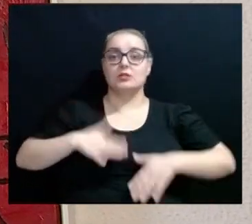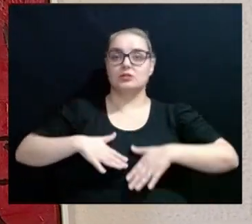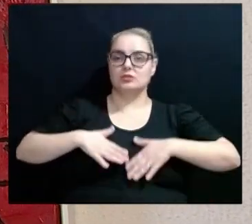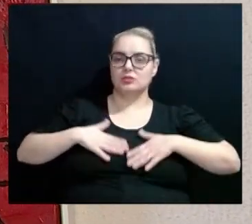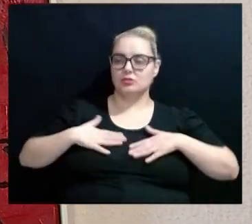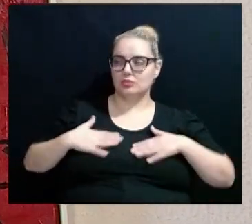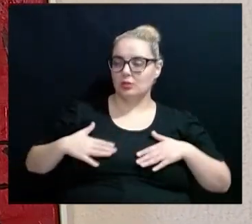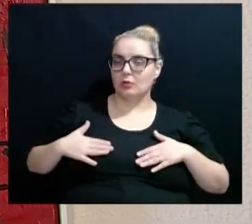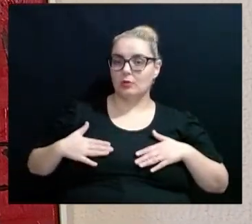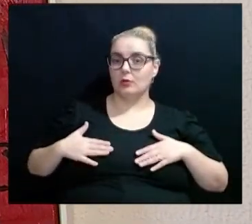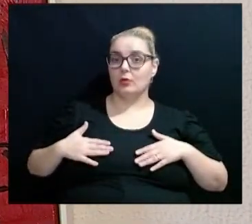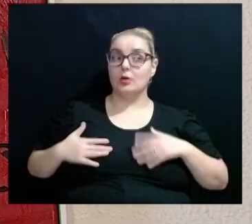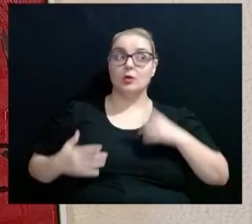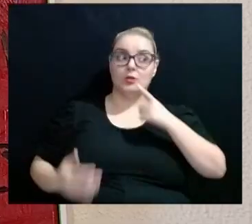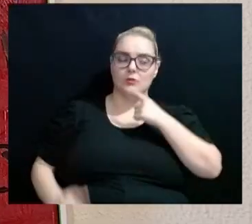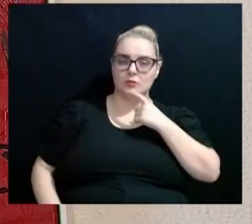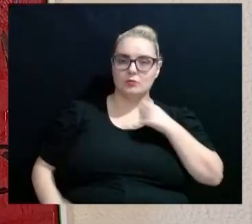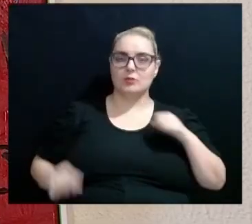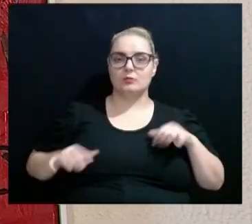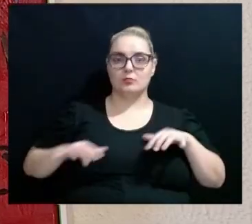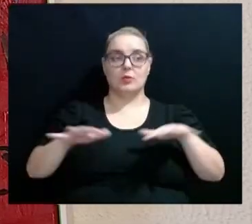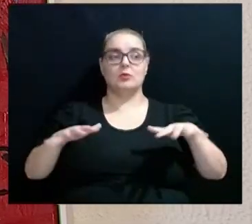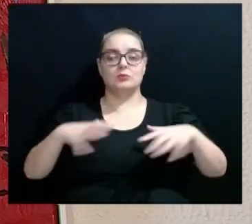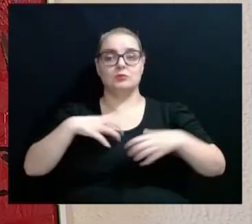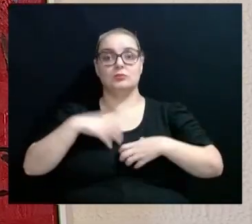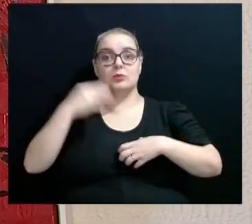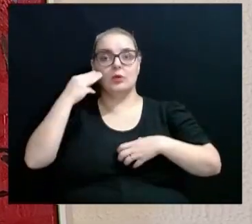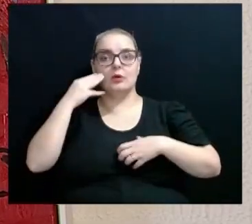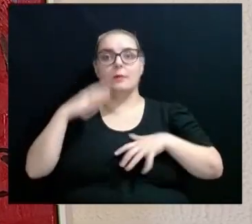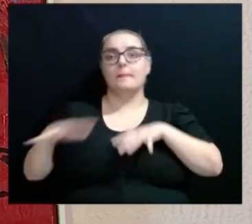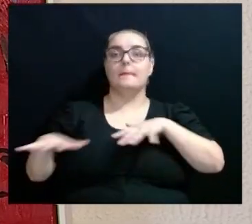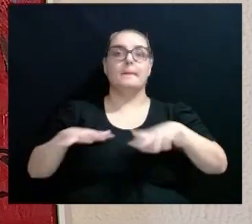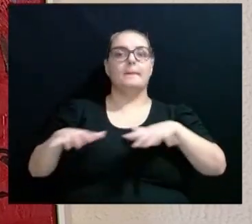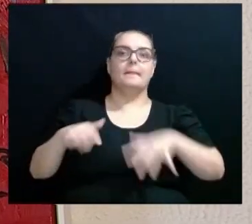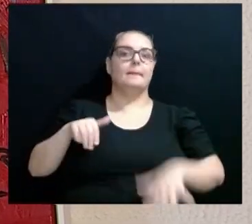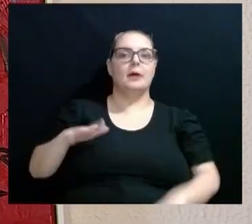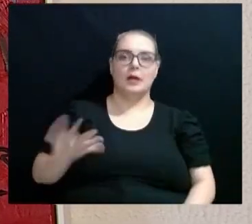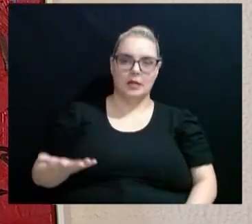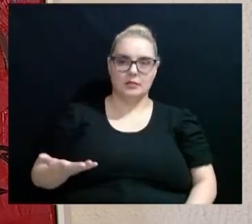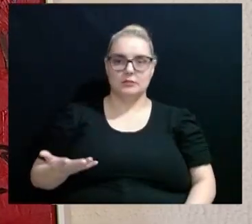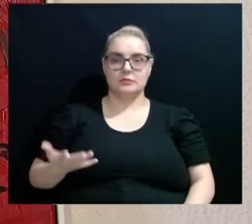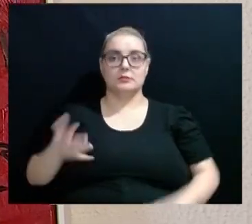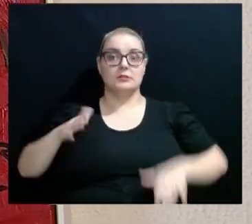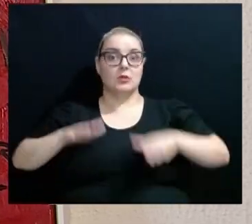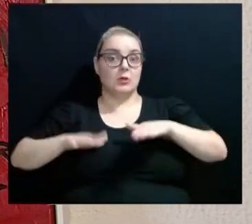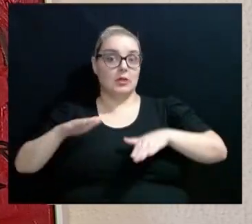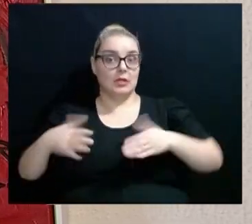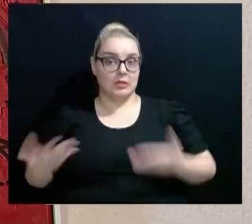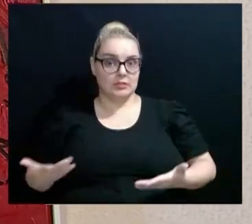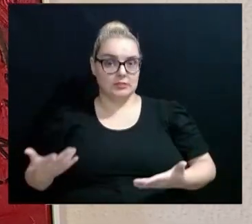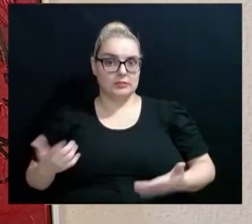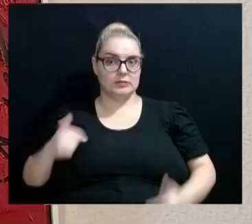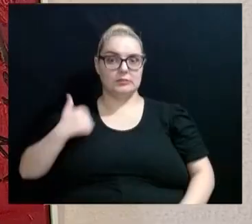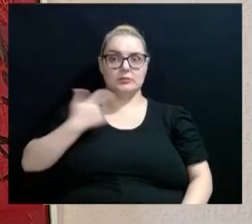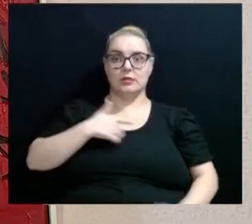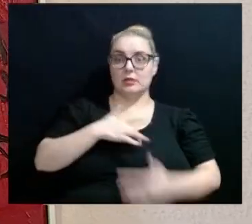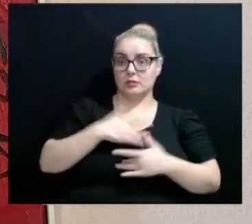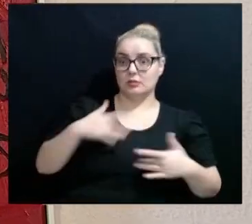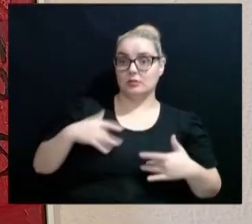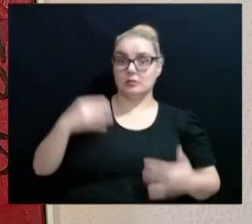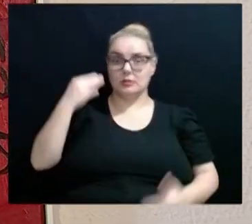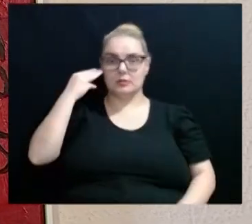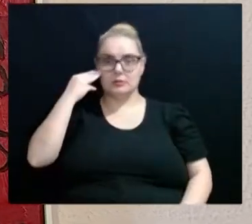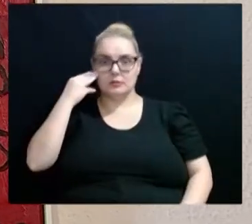de tranquilidade, enquanto o vermelho representa o estado mental de mais agitação. Então, muitas vezes a